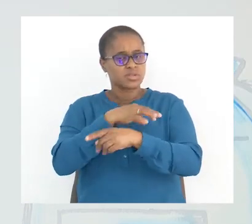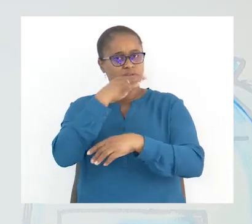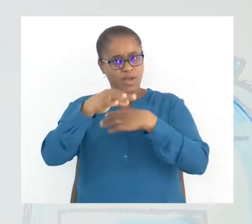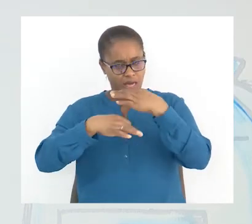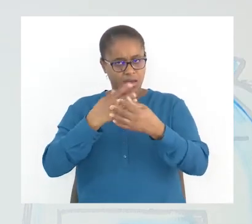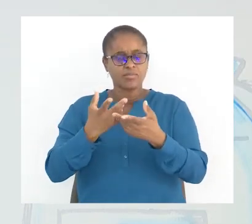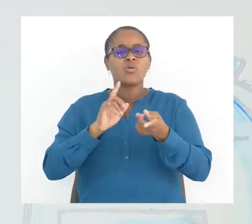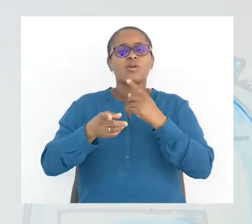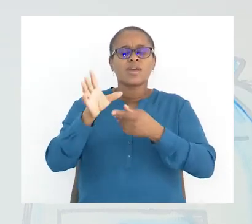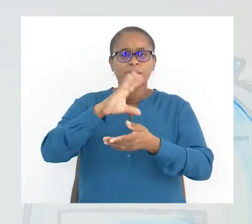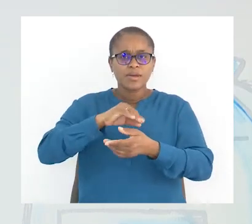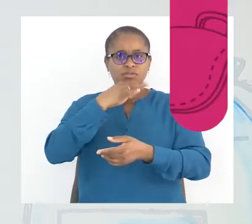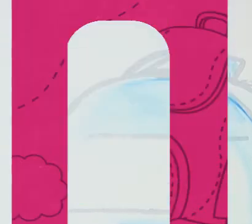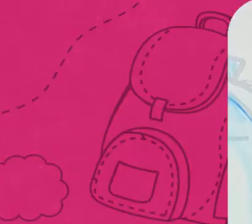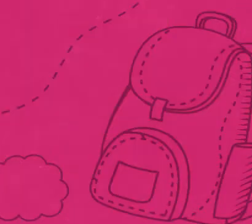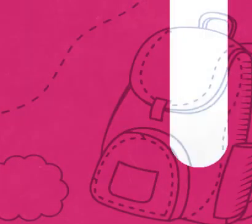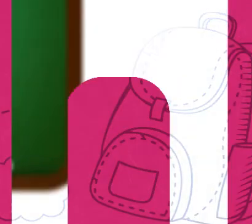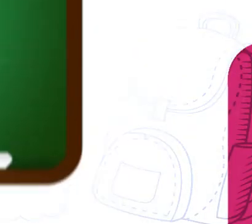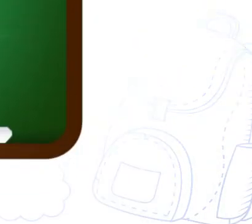O que mais é que nós falamos?